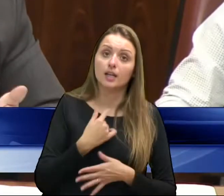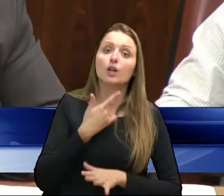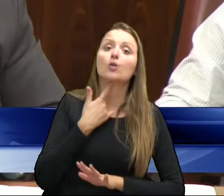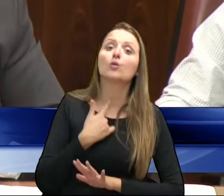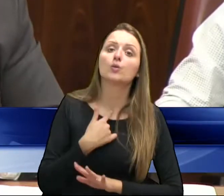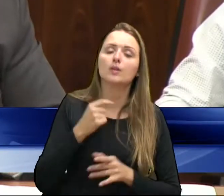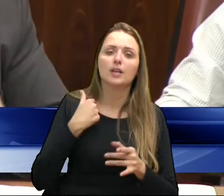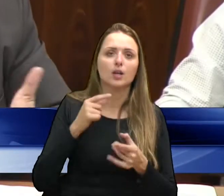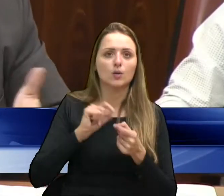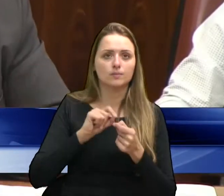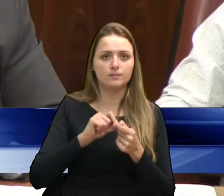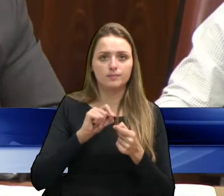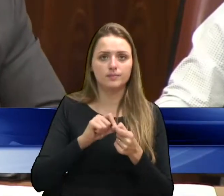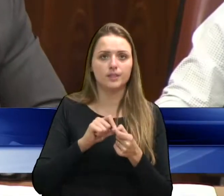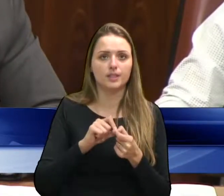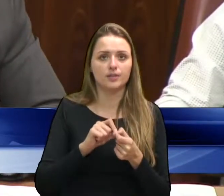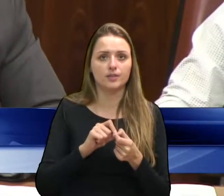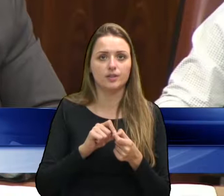um breve,